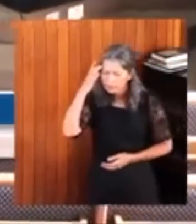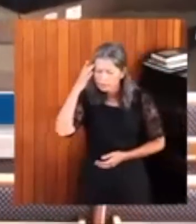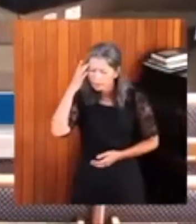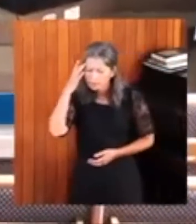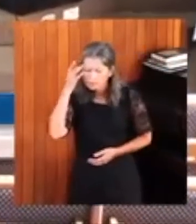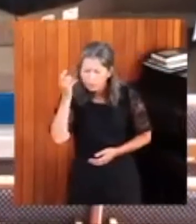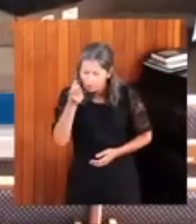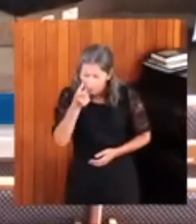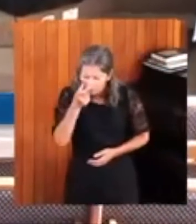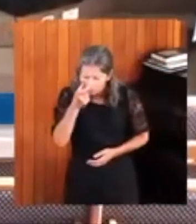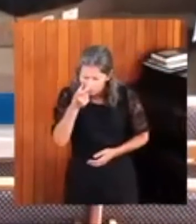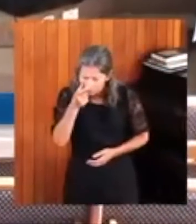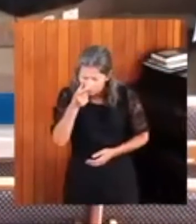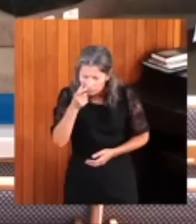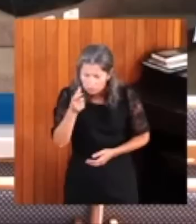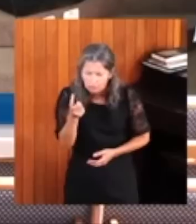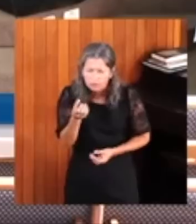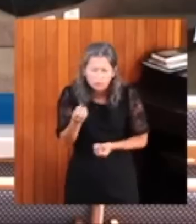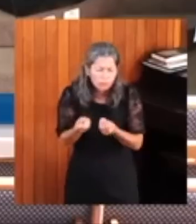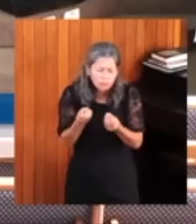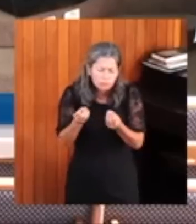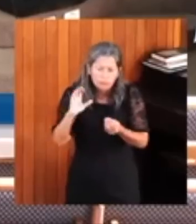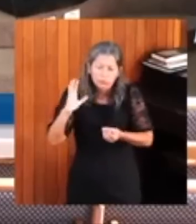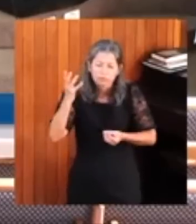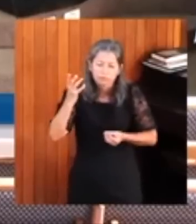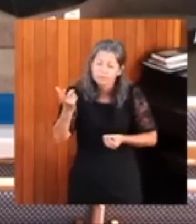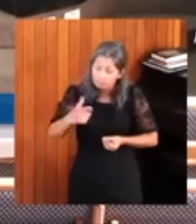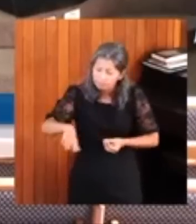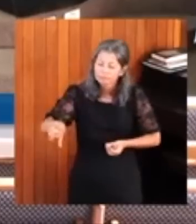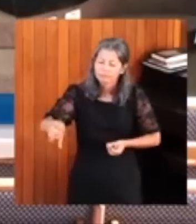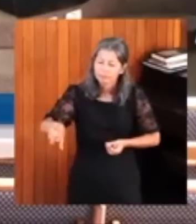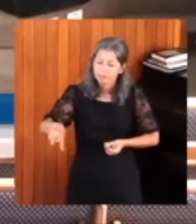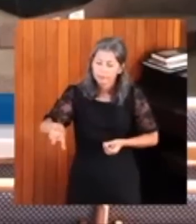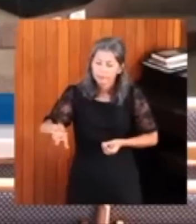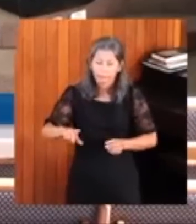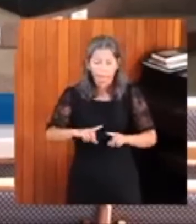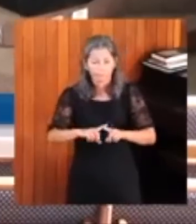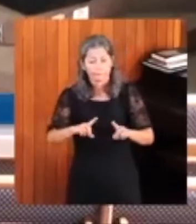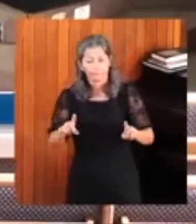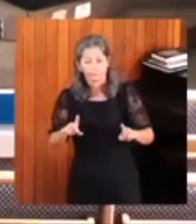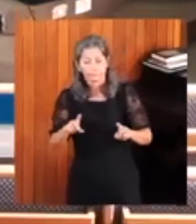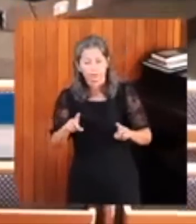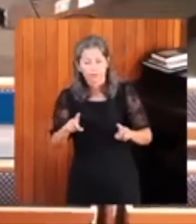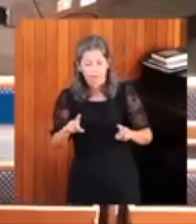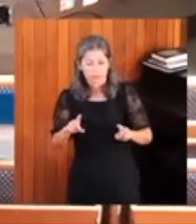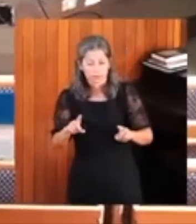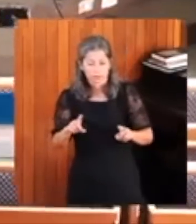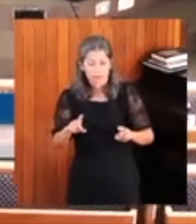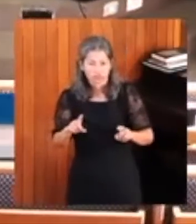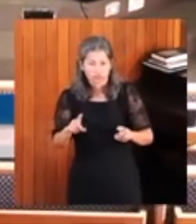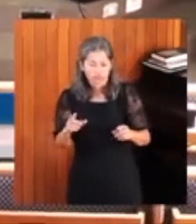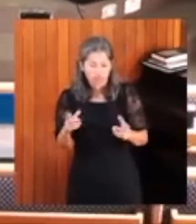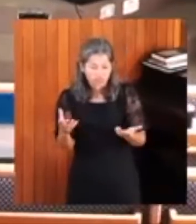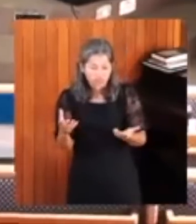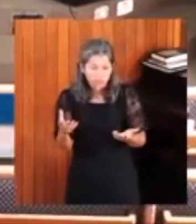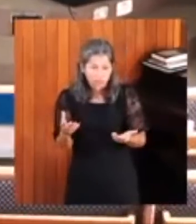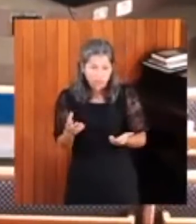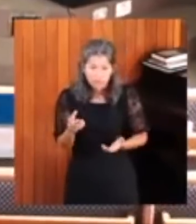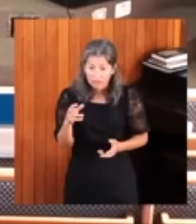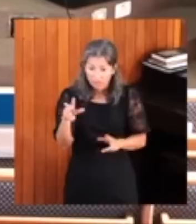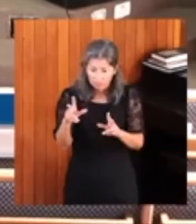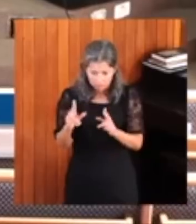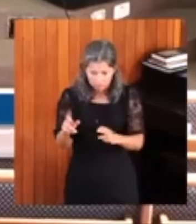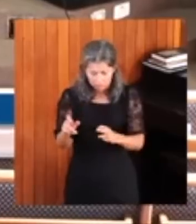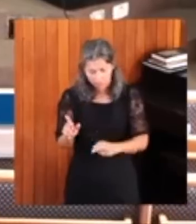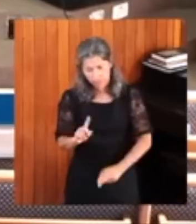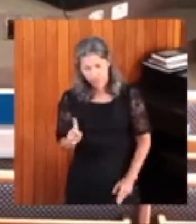Pode até ser que aconteça alguns fenômenos, né? A gente sabe que tem profecia para isso, dizendo que sinais no céu e tudo mais, mas exatamente como aqueles lá, talvez não,